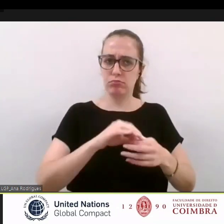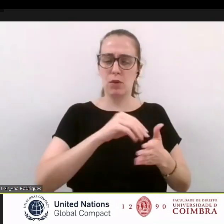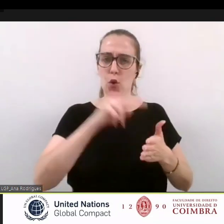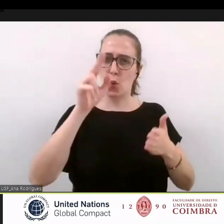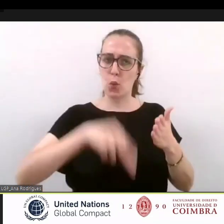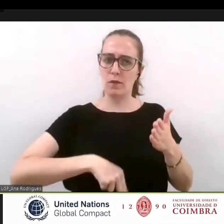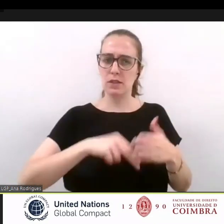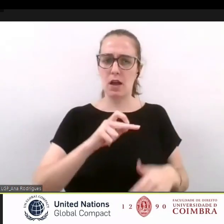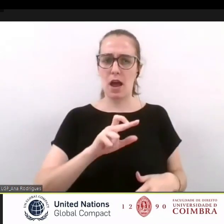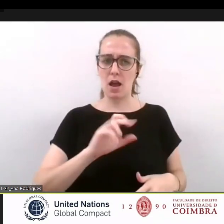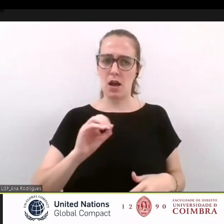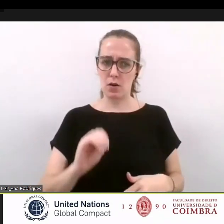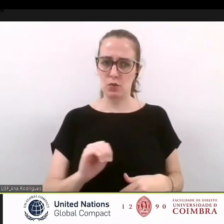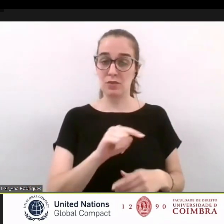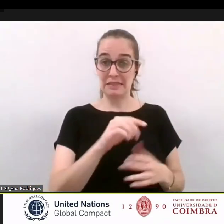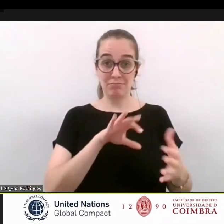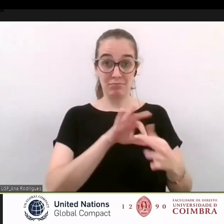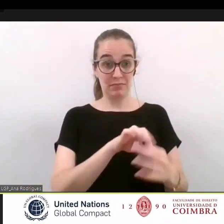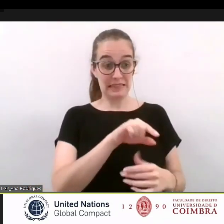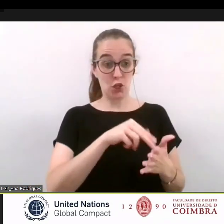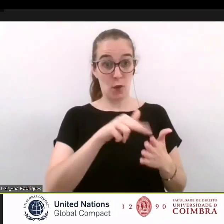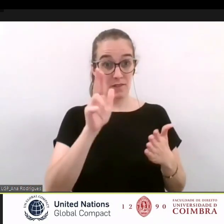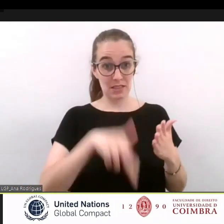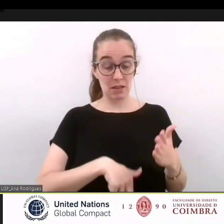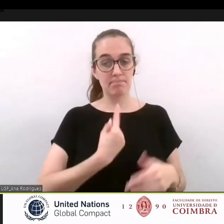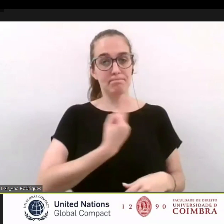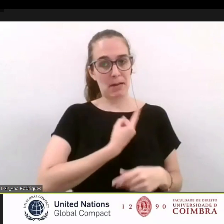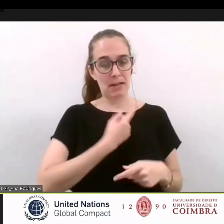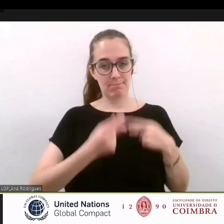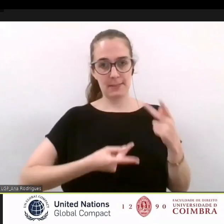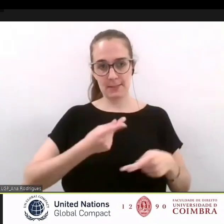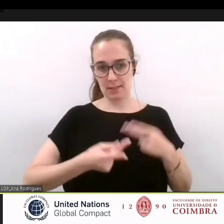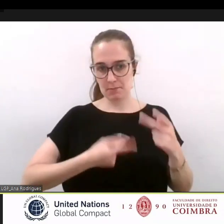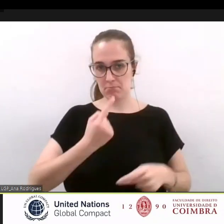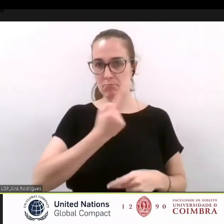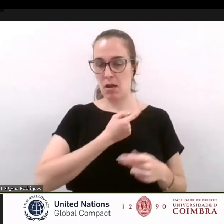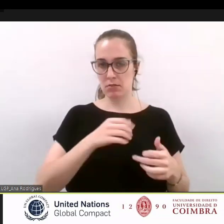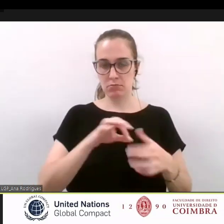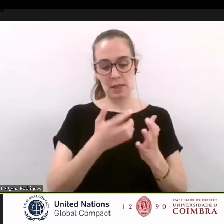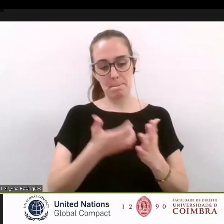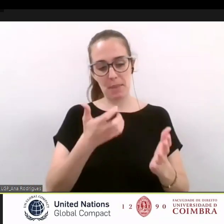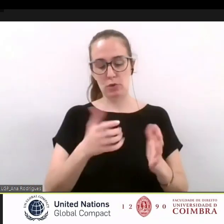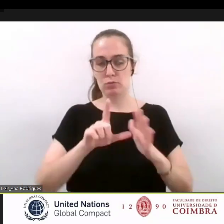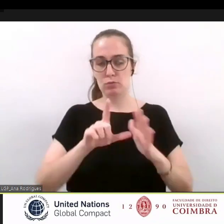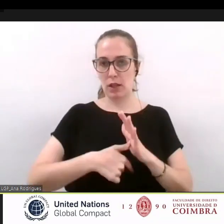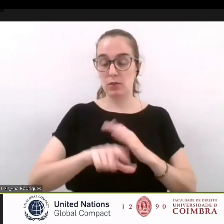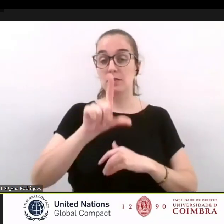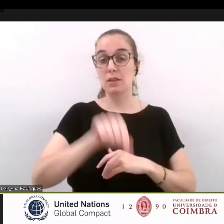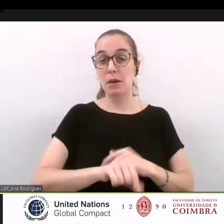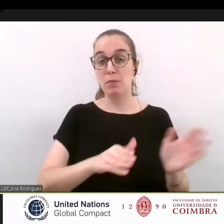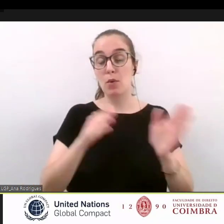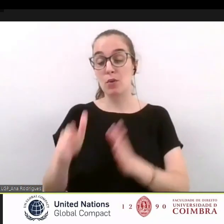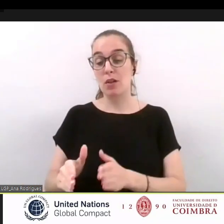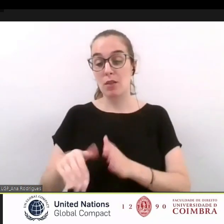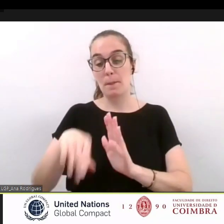de Aarhus. A Convenção de Aarhus que obriga a uma avaliação não só dos impactos ambientais dos projetos, mas também dos planos